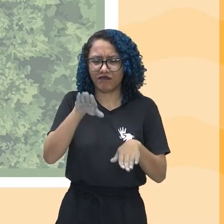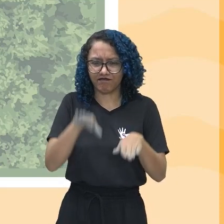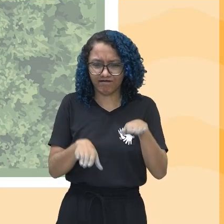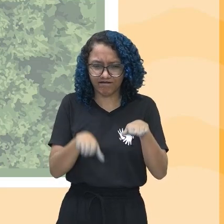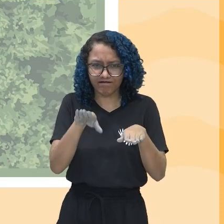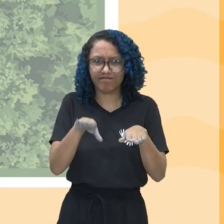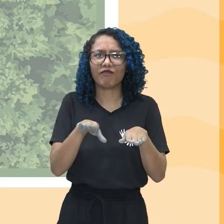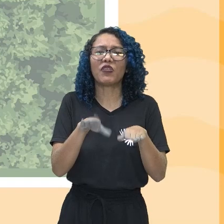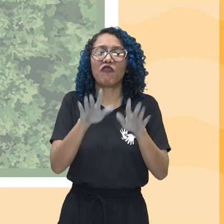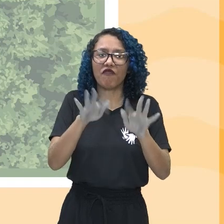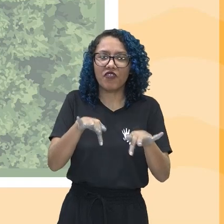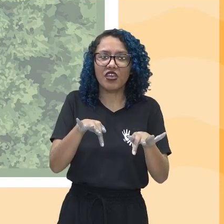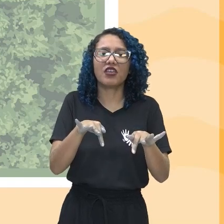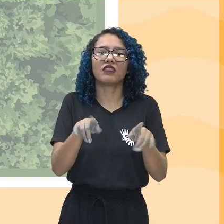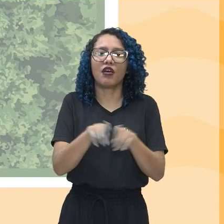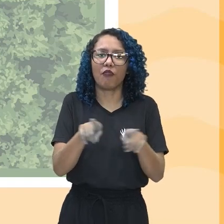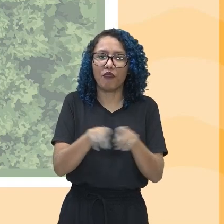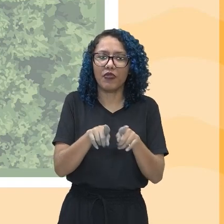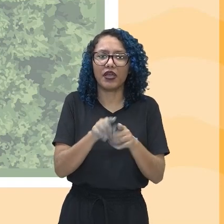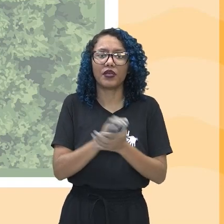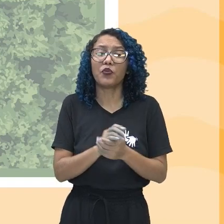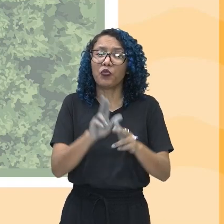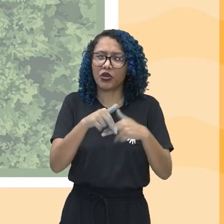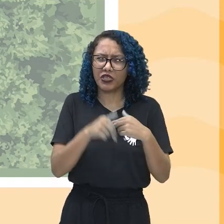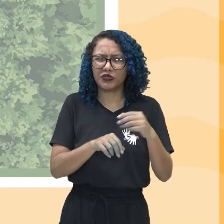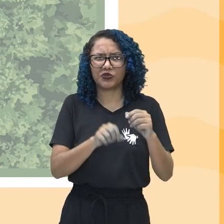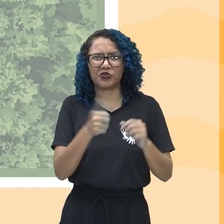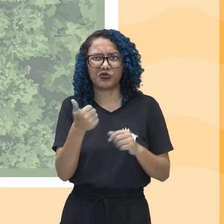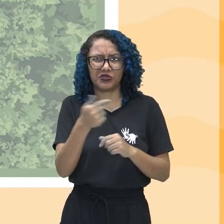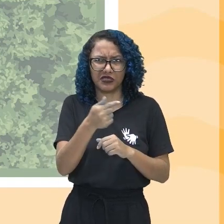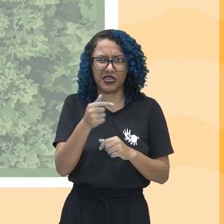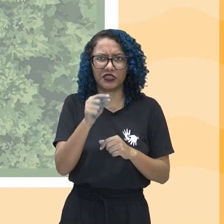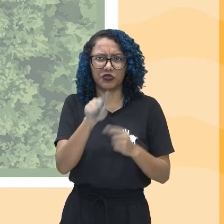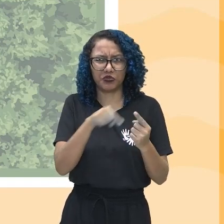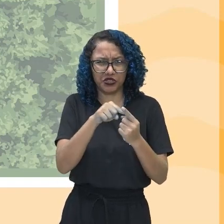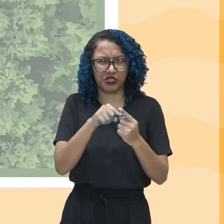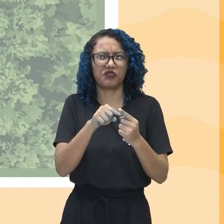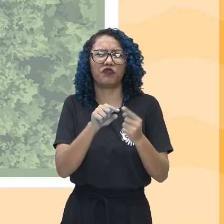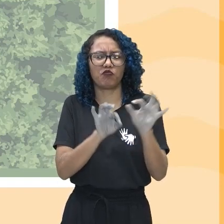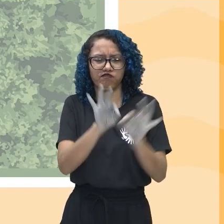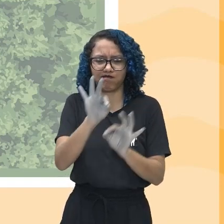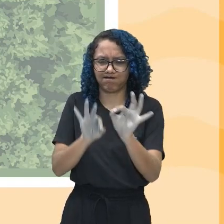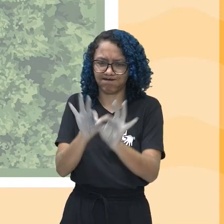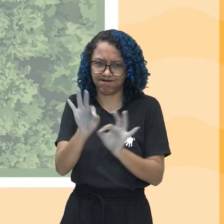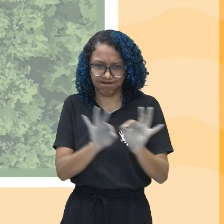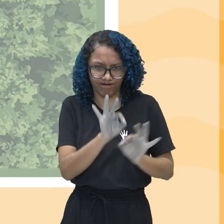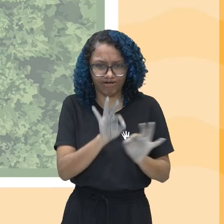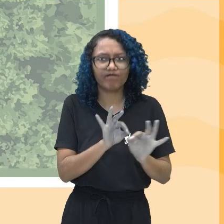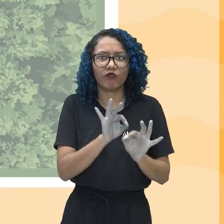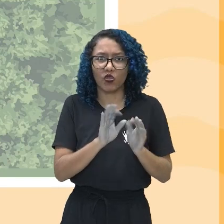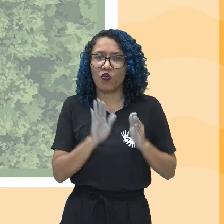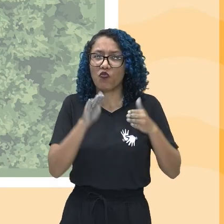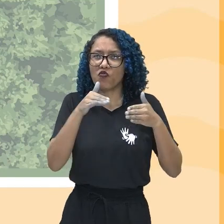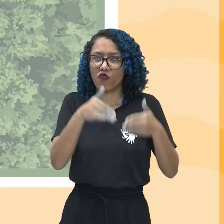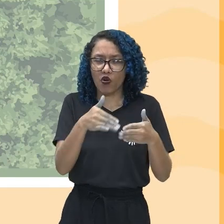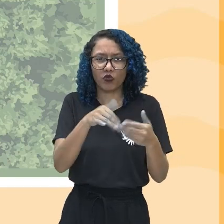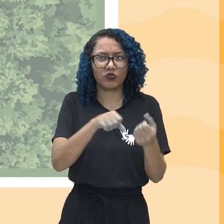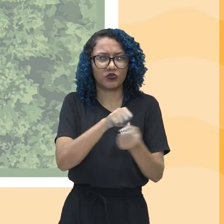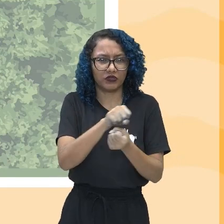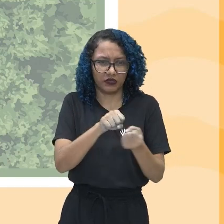climáticas. Para isso, foram estabelecidos 17 Objetivos de Desenvolvimento Sustentável, que se desdobram